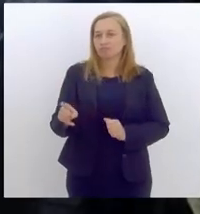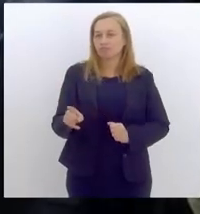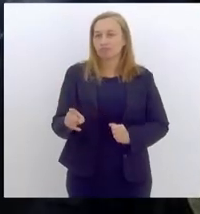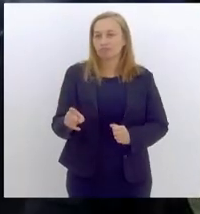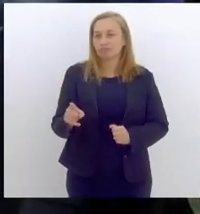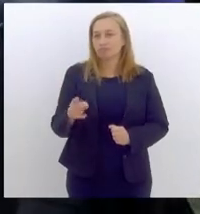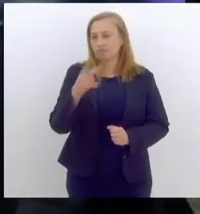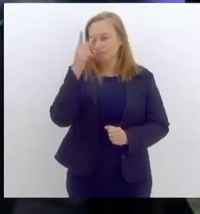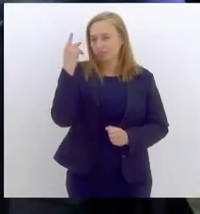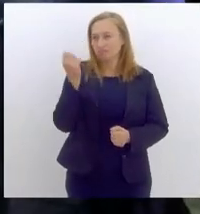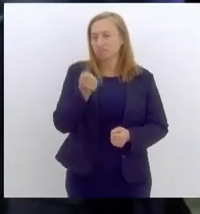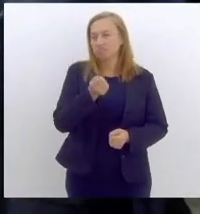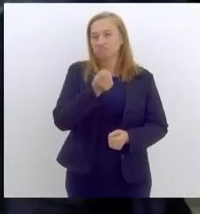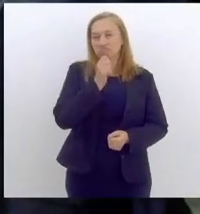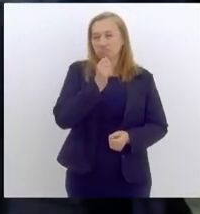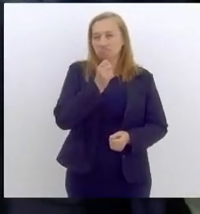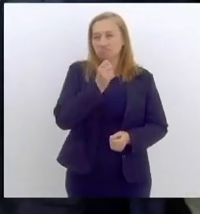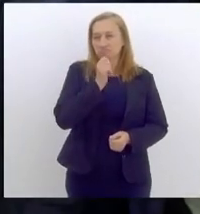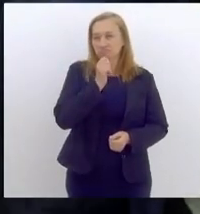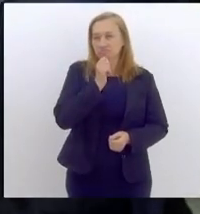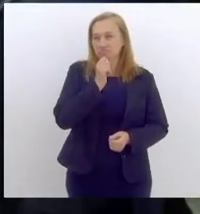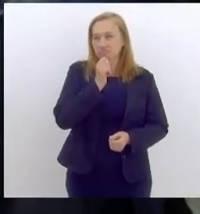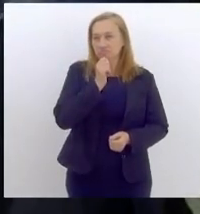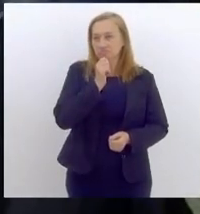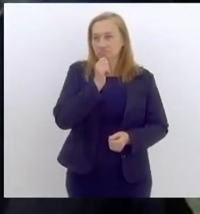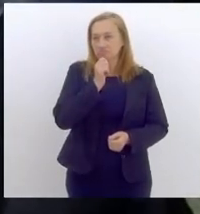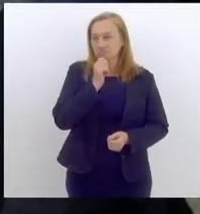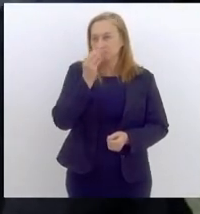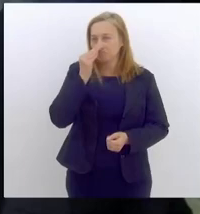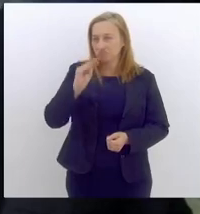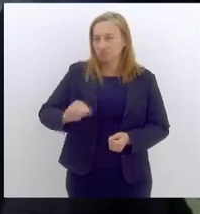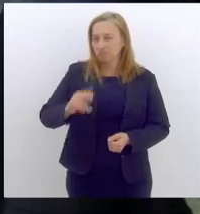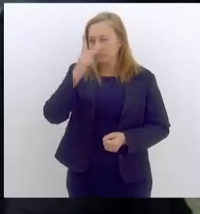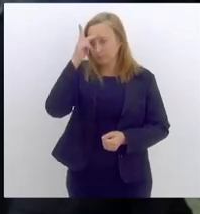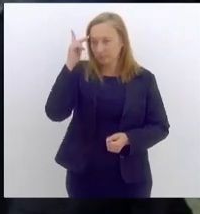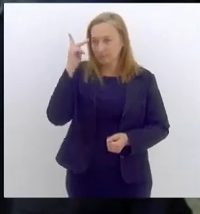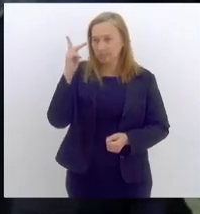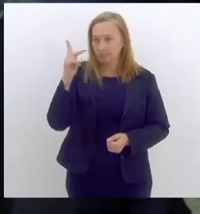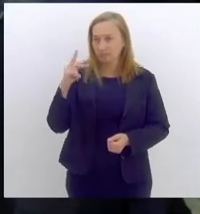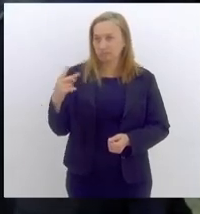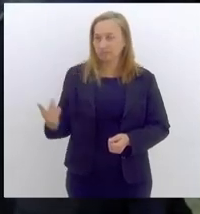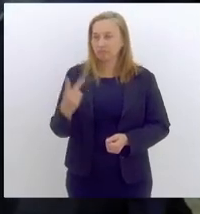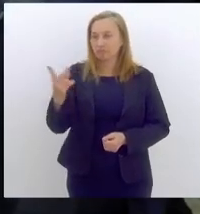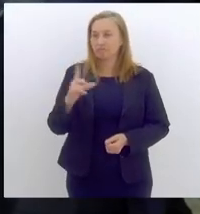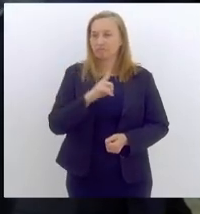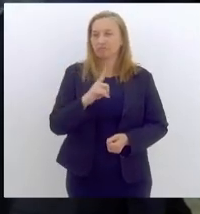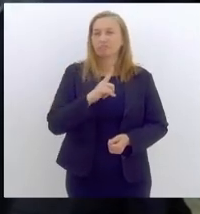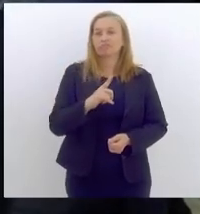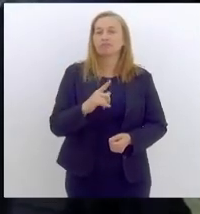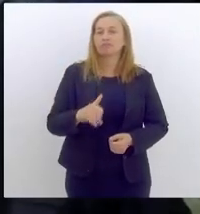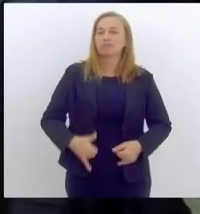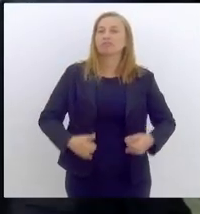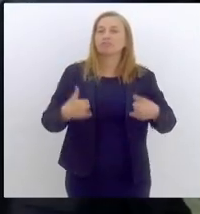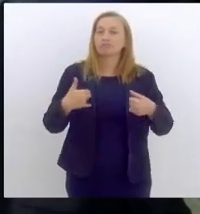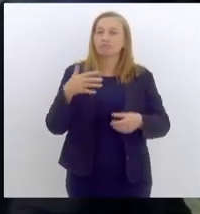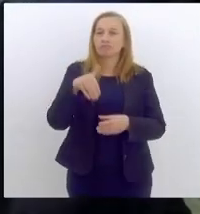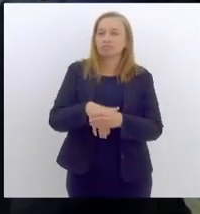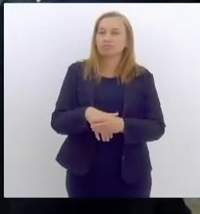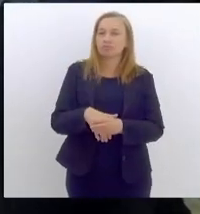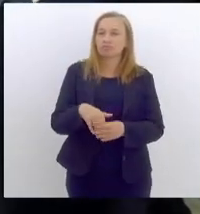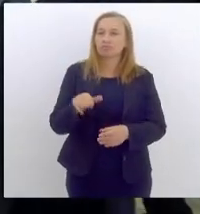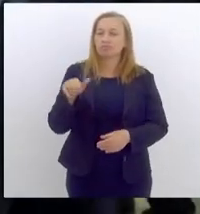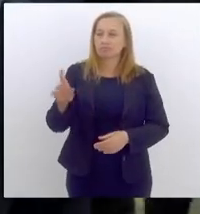ninguém joga pedra em árvore que não dá fruto. O meu voto com louvor e com orgulho é Rodrigo